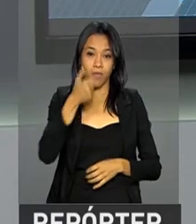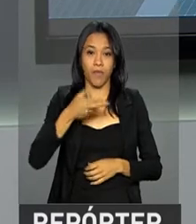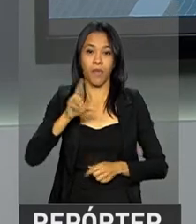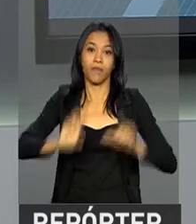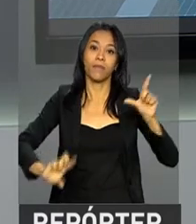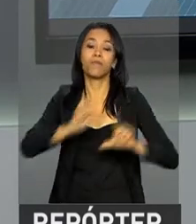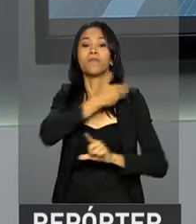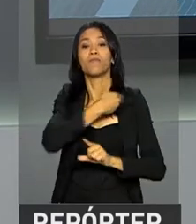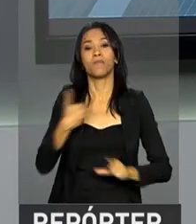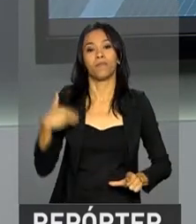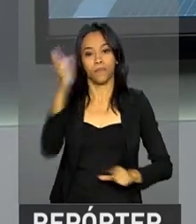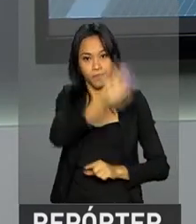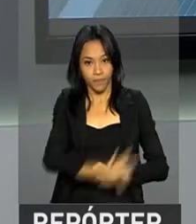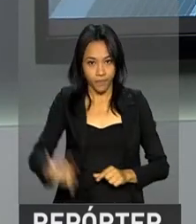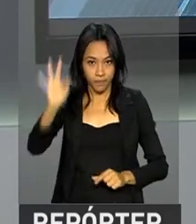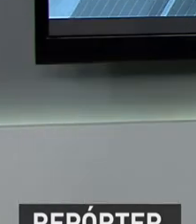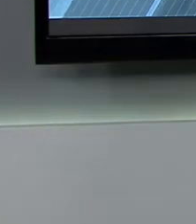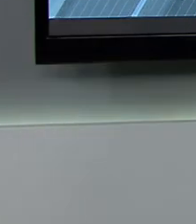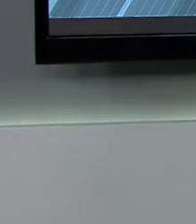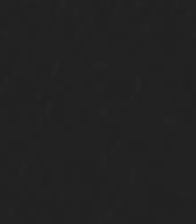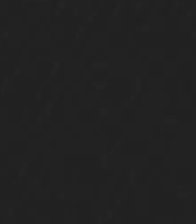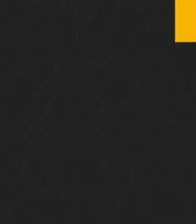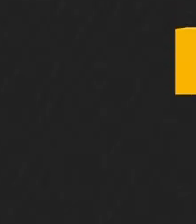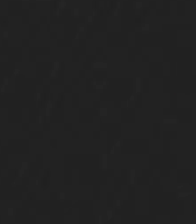nbr a tv do governo federal